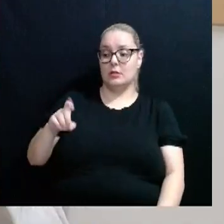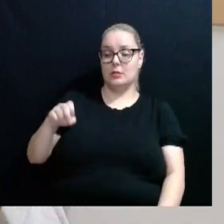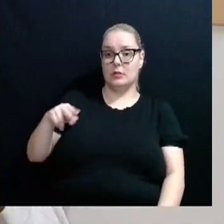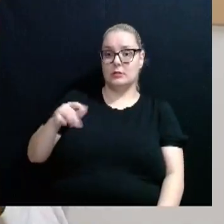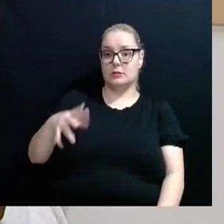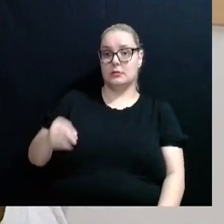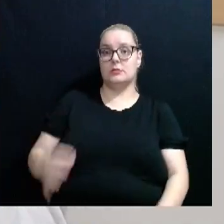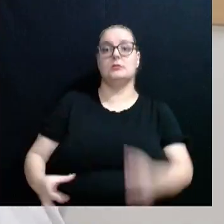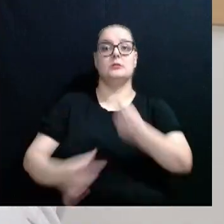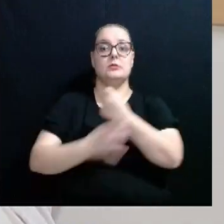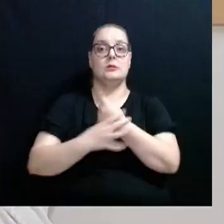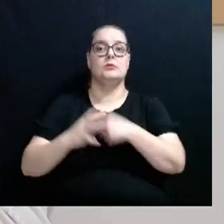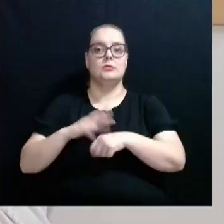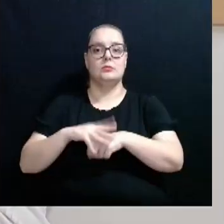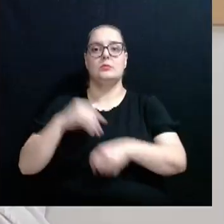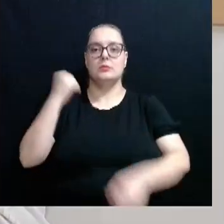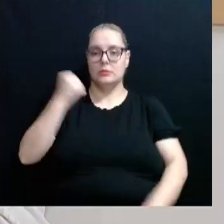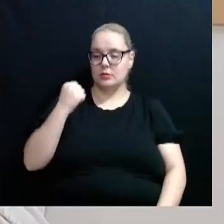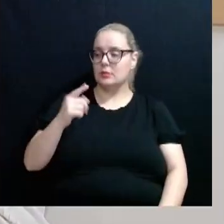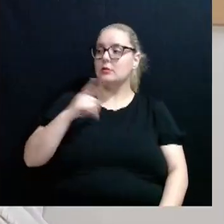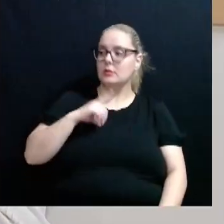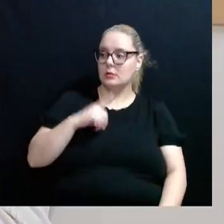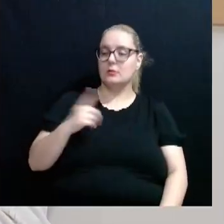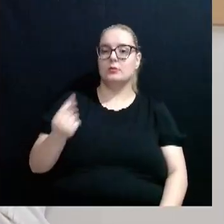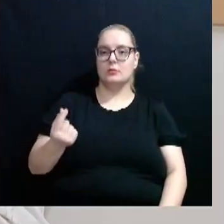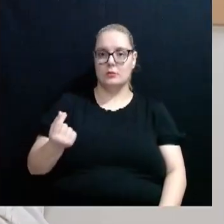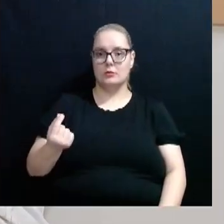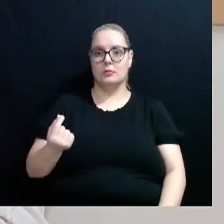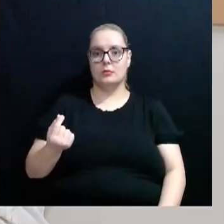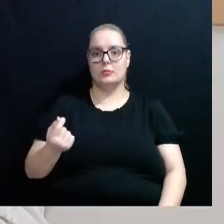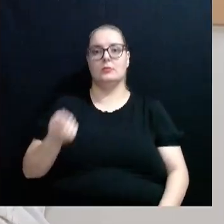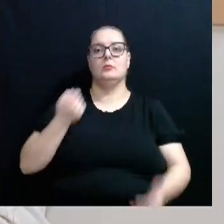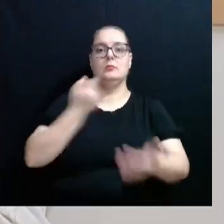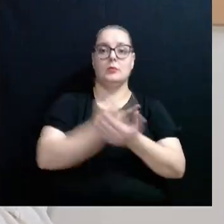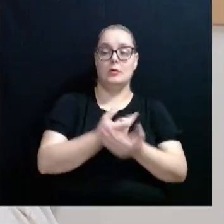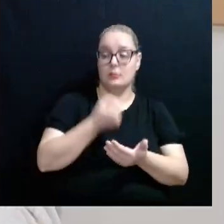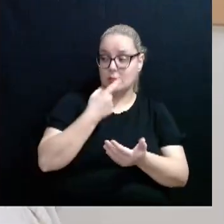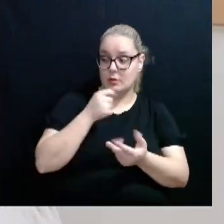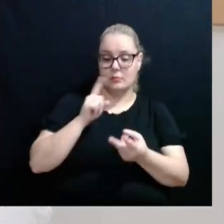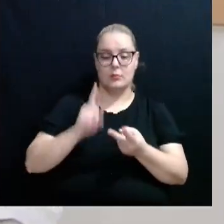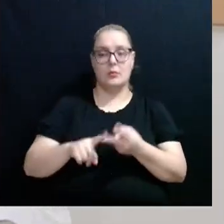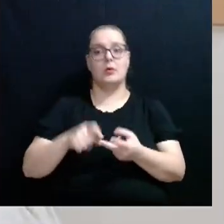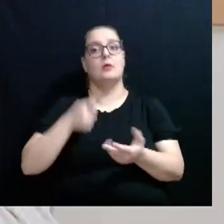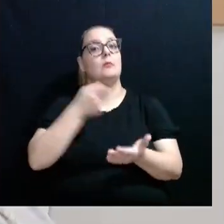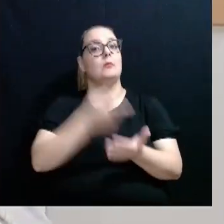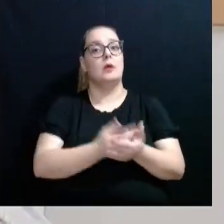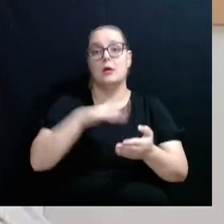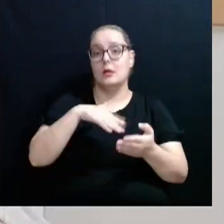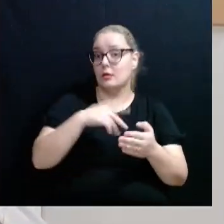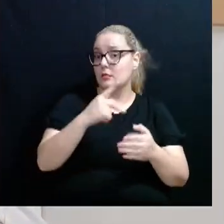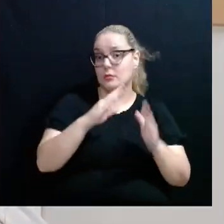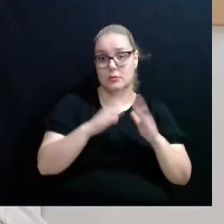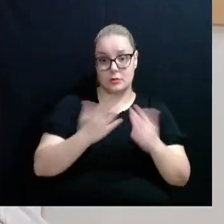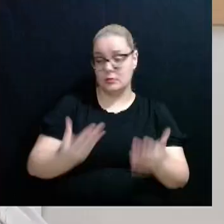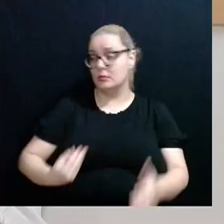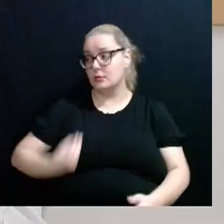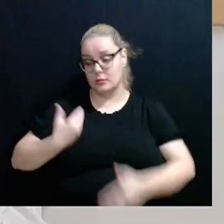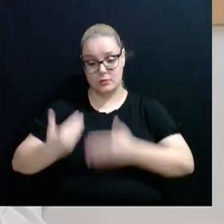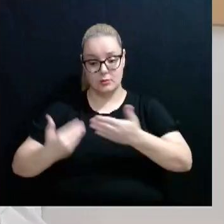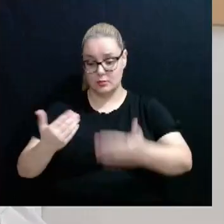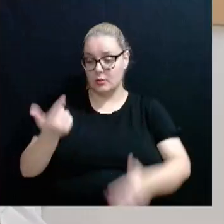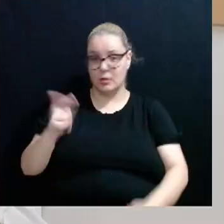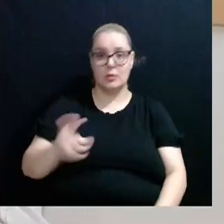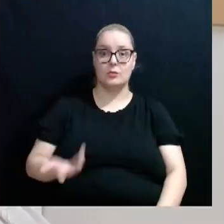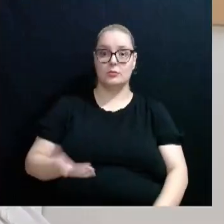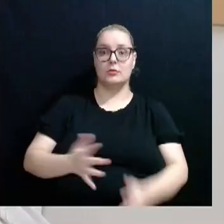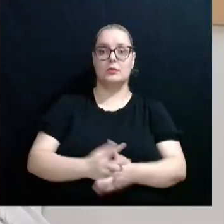Então você tem um dinheiro para comprar os remédios, pagar as contas da sua casa e sua vida continuar.